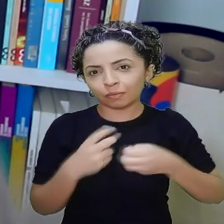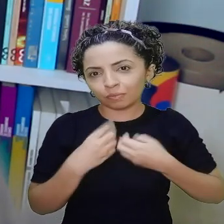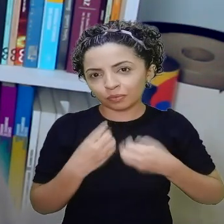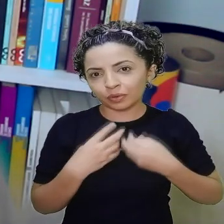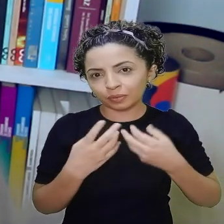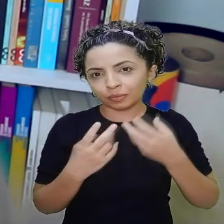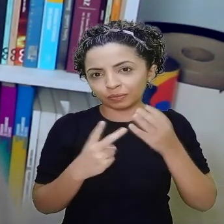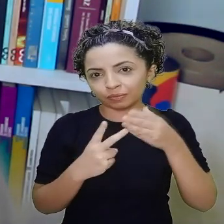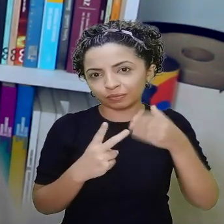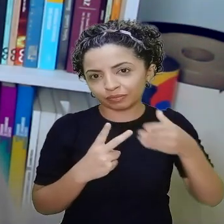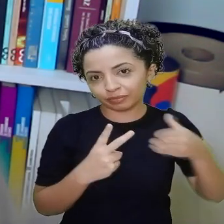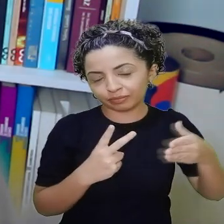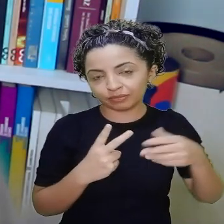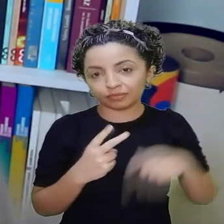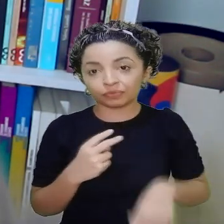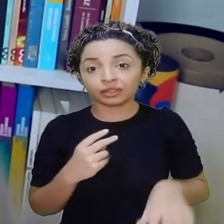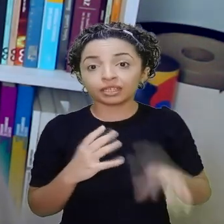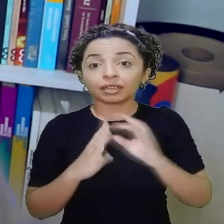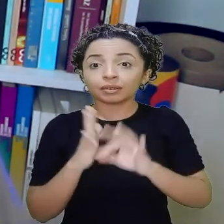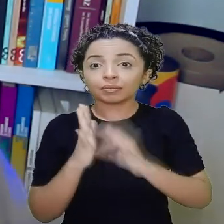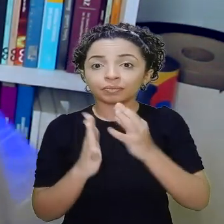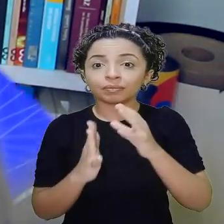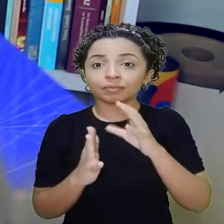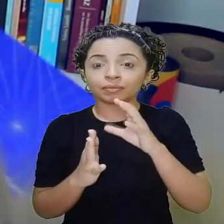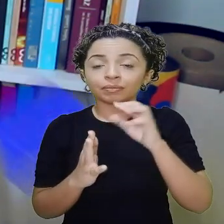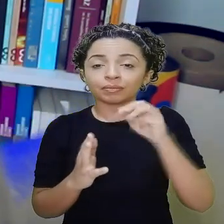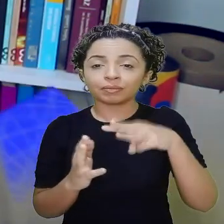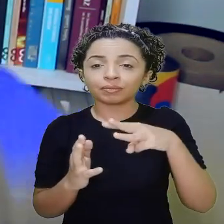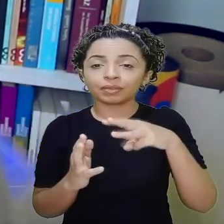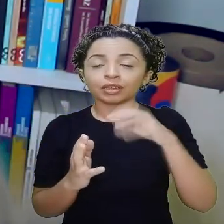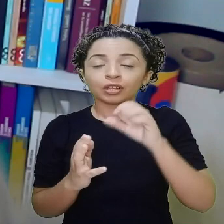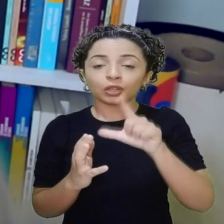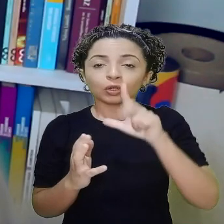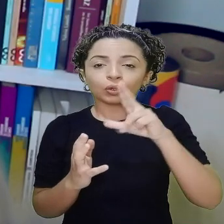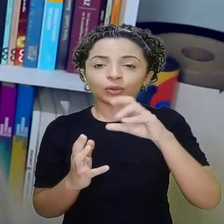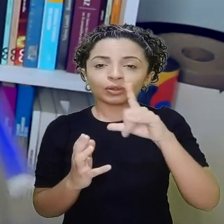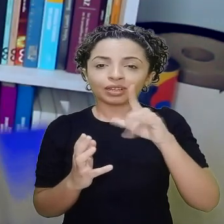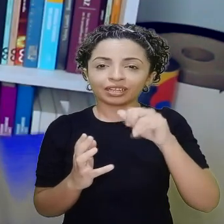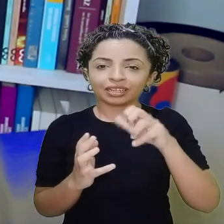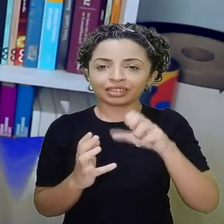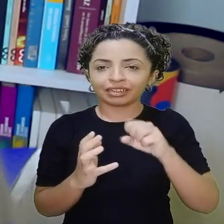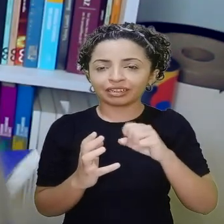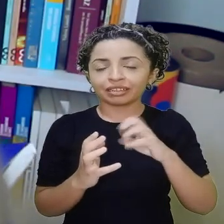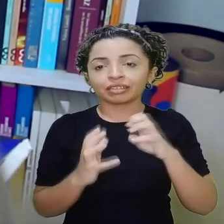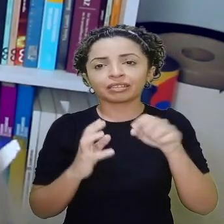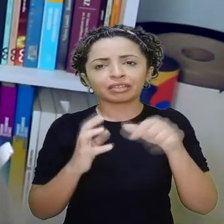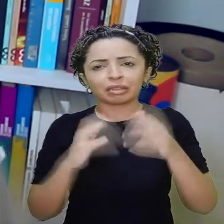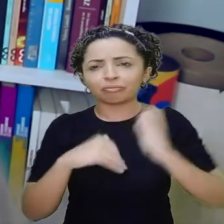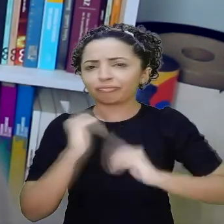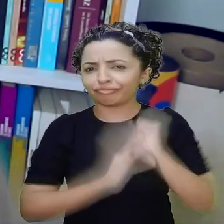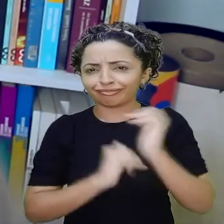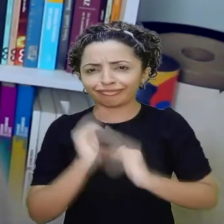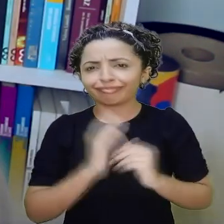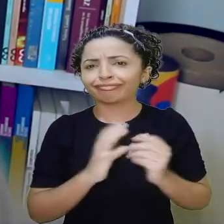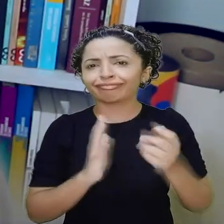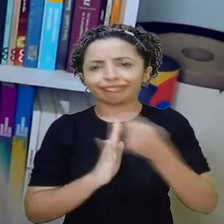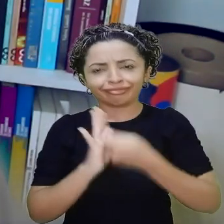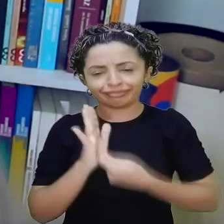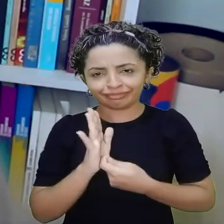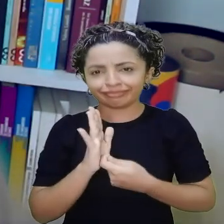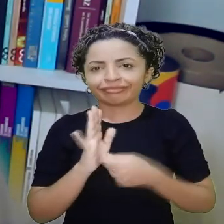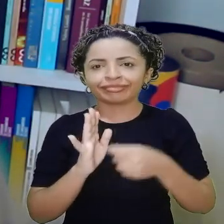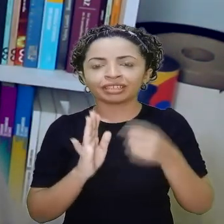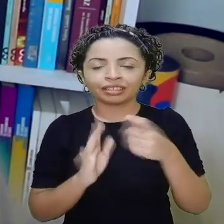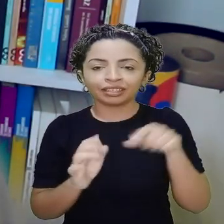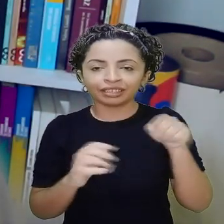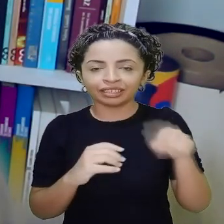são mais fragmentados. E o Marco Lucchesi é muito versátil. Na prosa, na poesia, no ensaio. E gostei muito